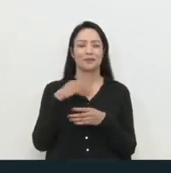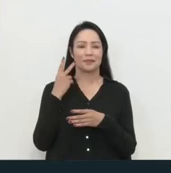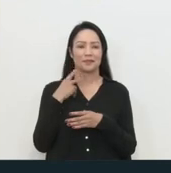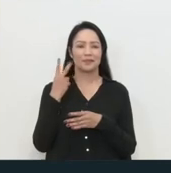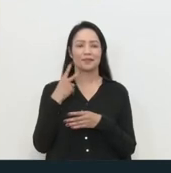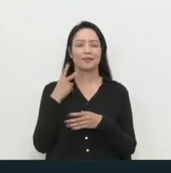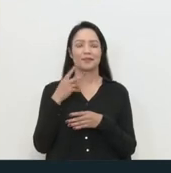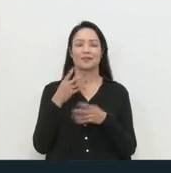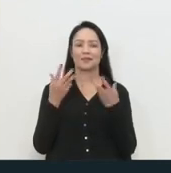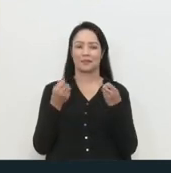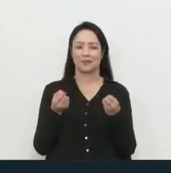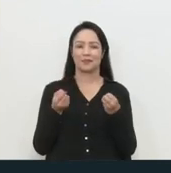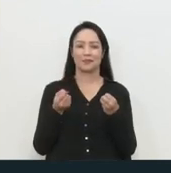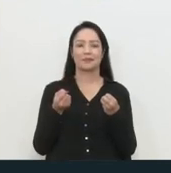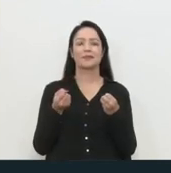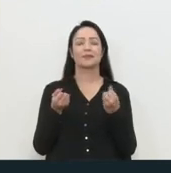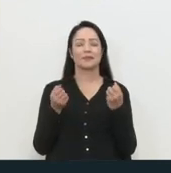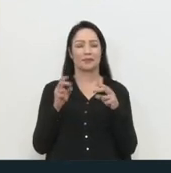favoráveis